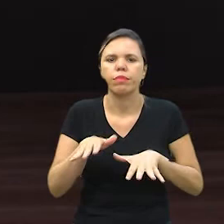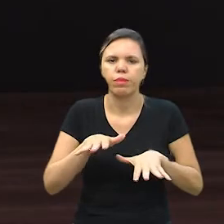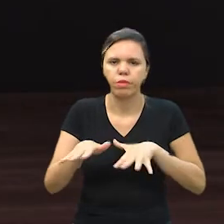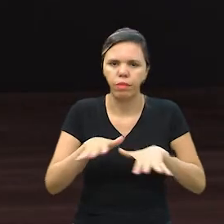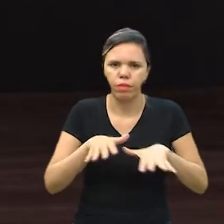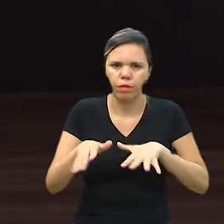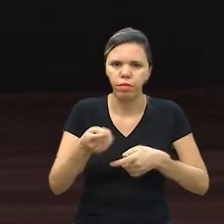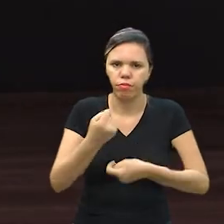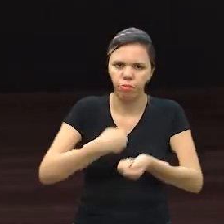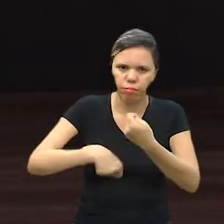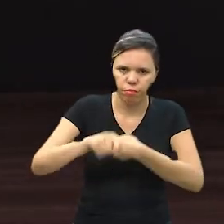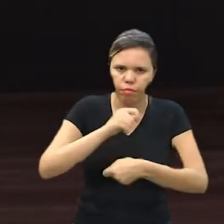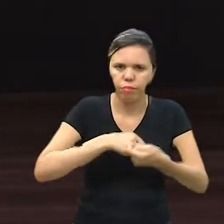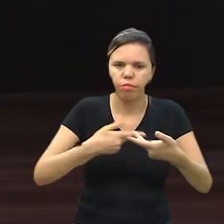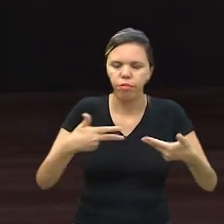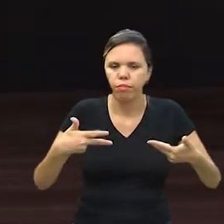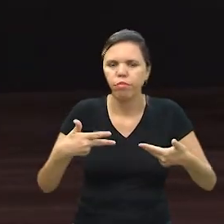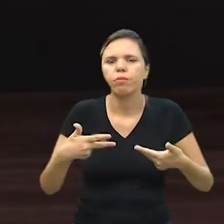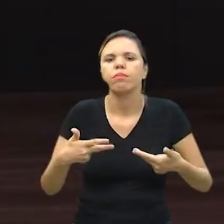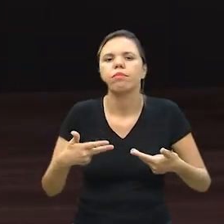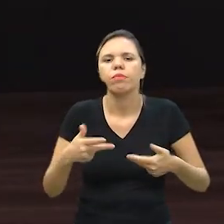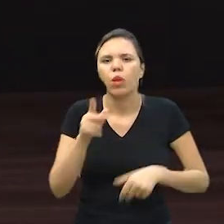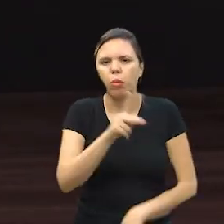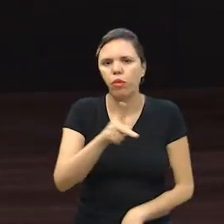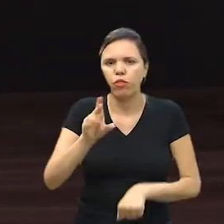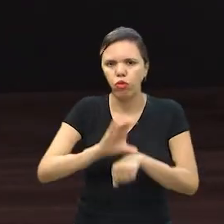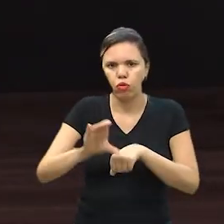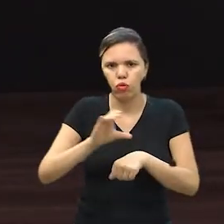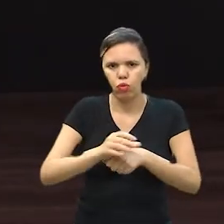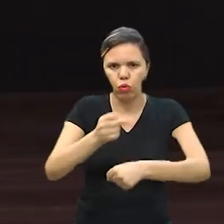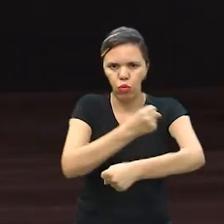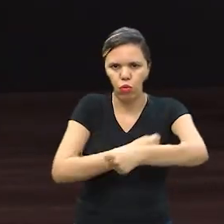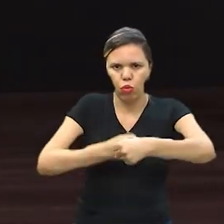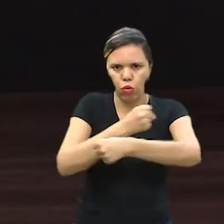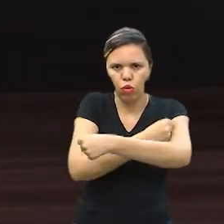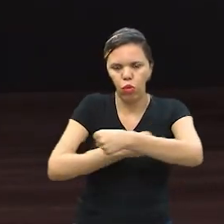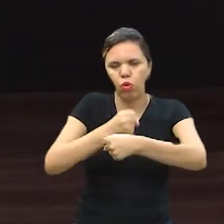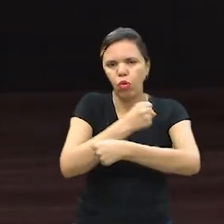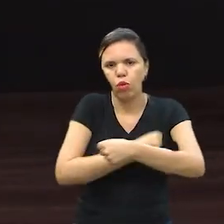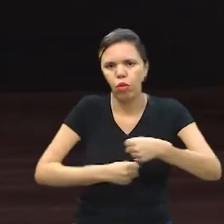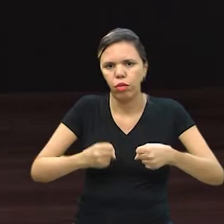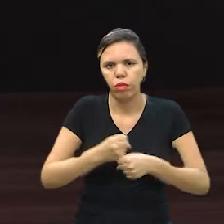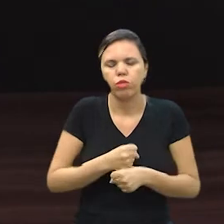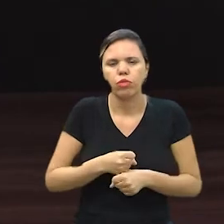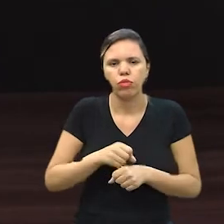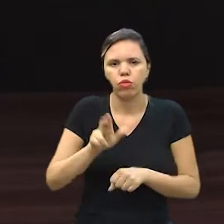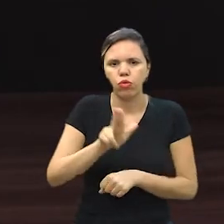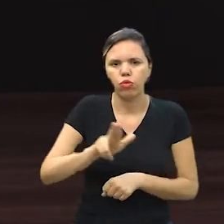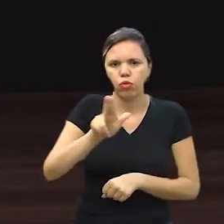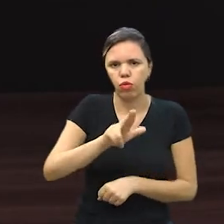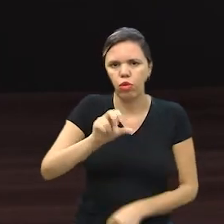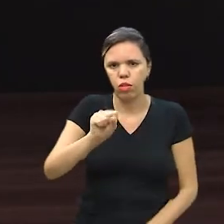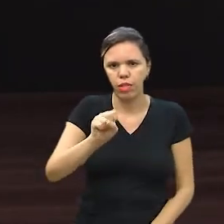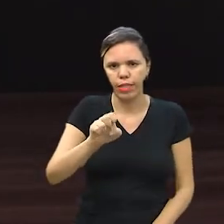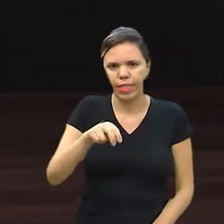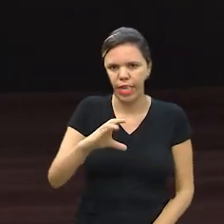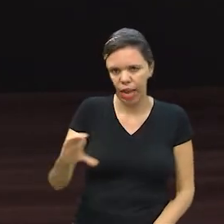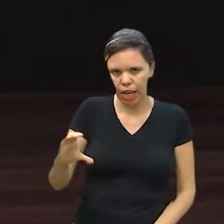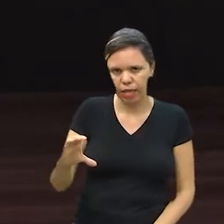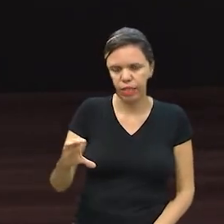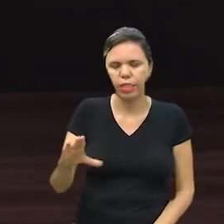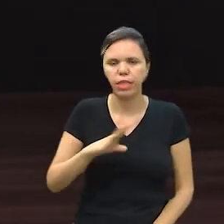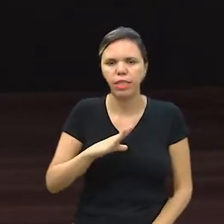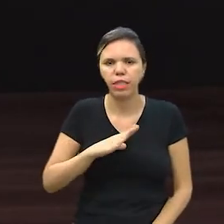essa movimentação desse mercado com o professor do curso de gastronomia do Centro Universitário Senac de